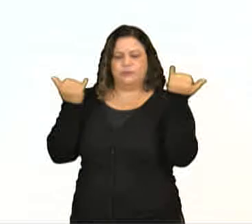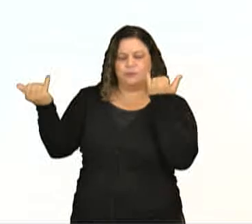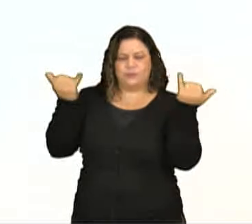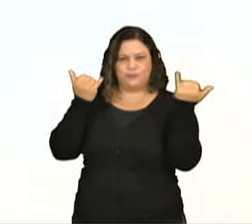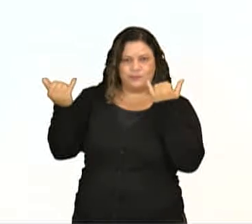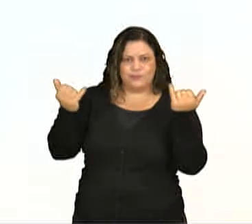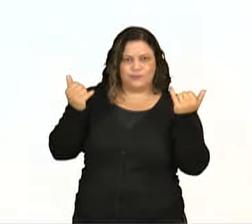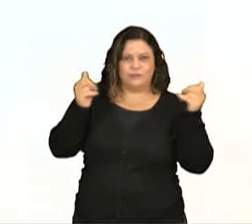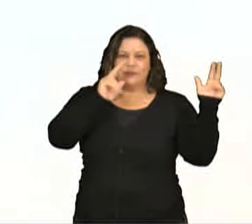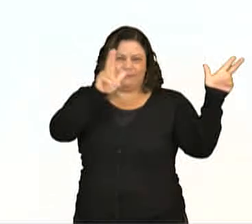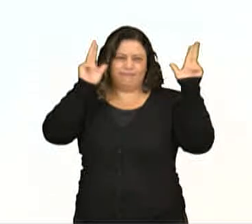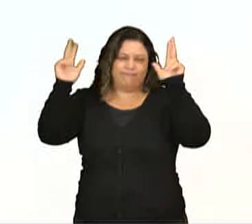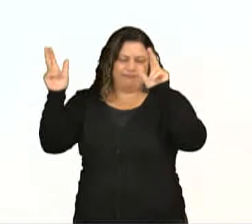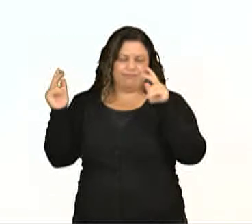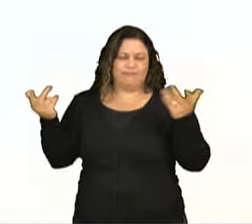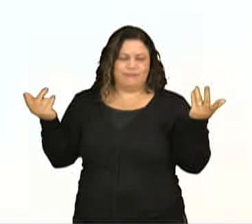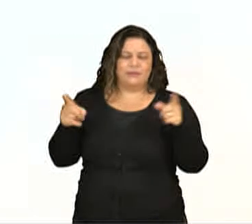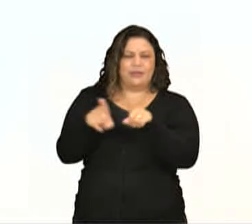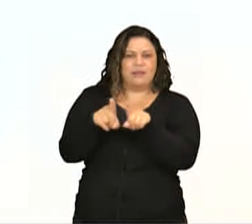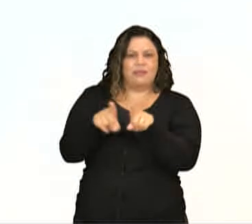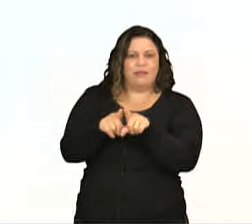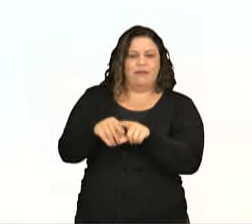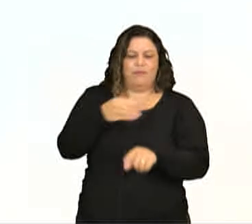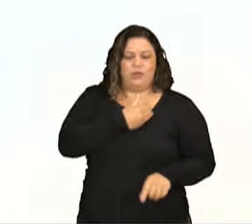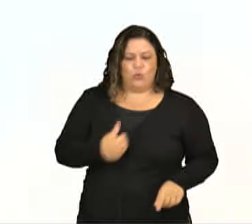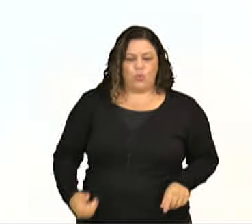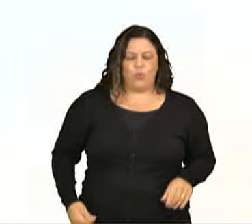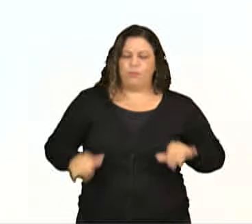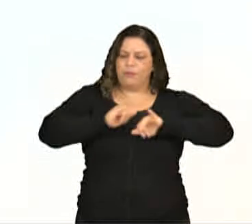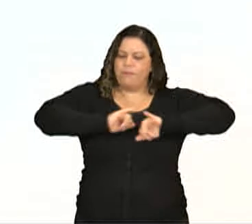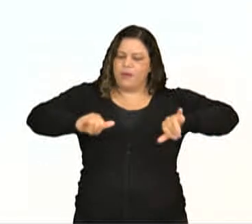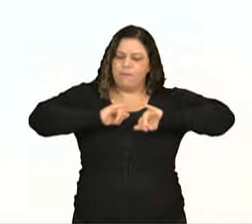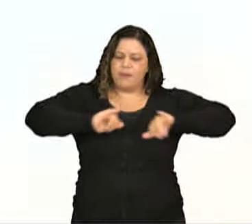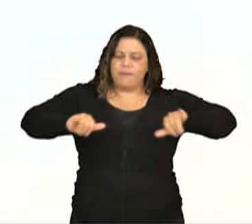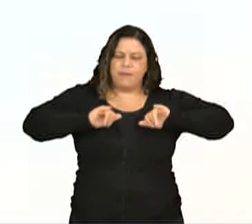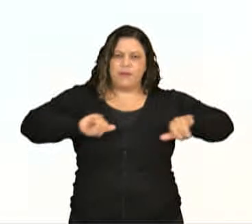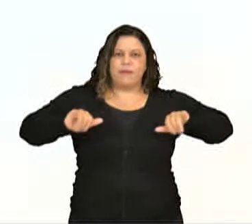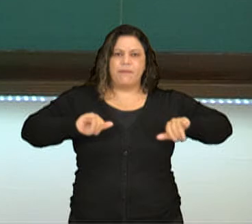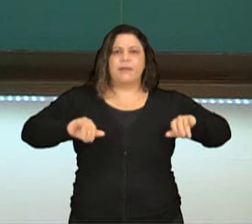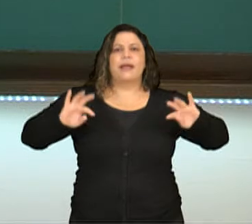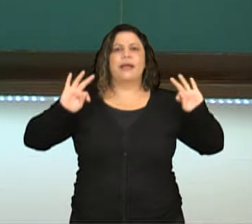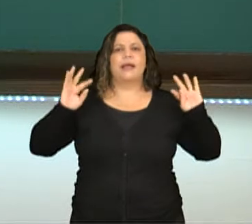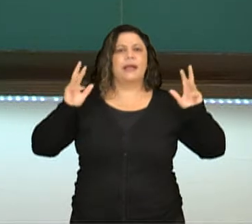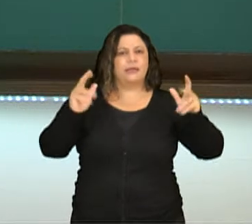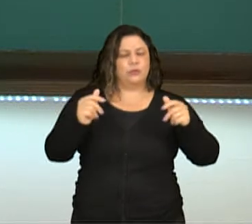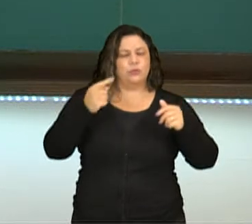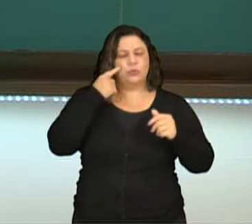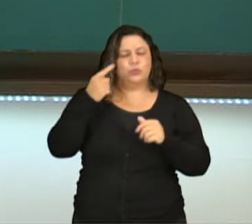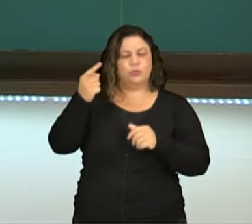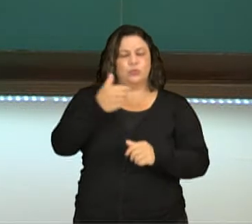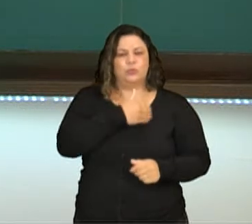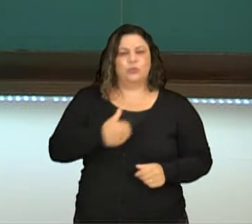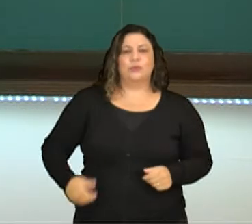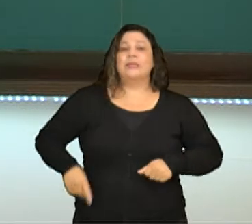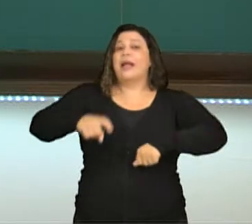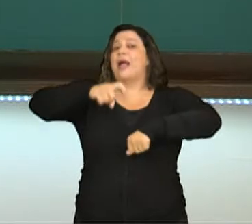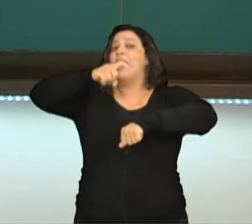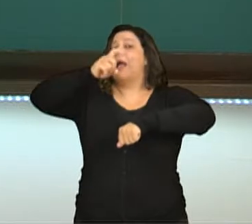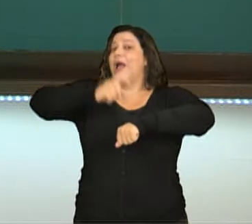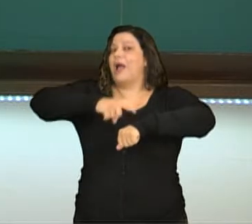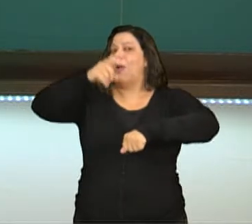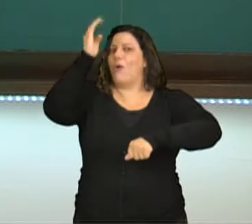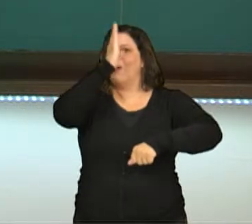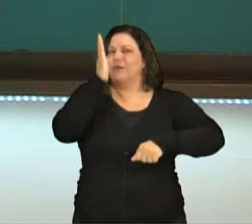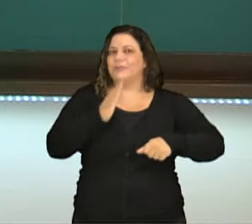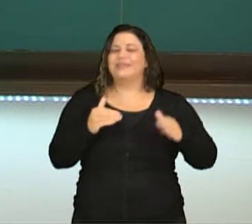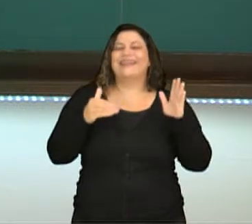e, claro, o governo usou para divulgar suas ações e as ações do presidente, como no programa A Hora do Brasil, que